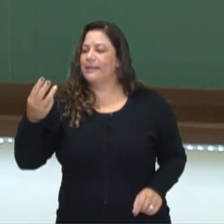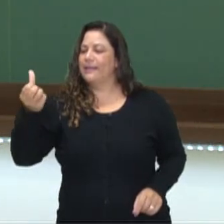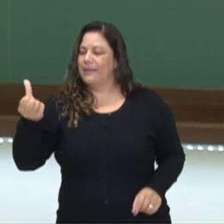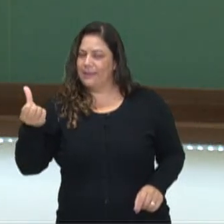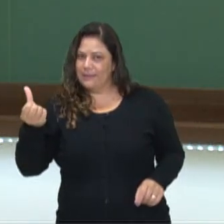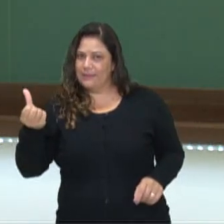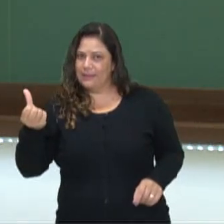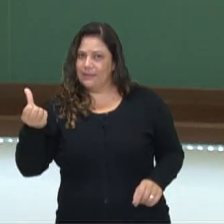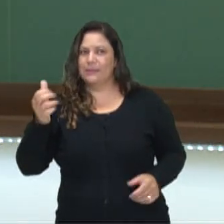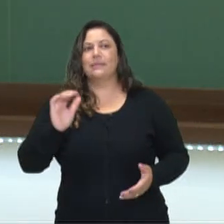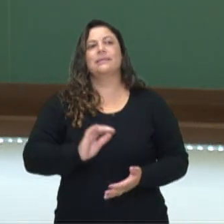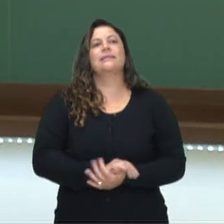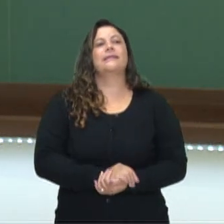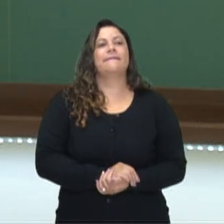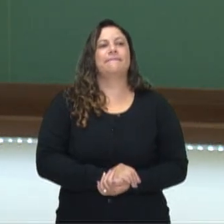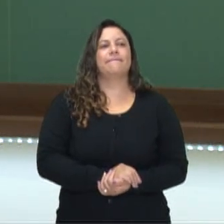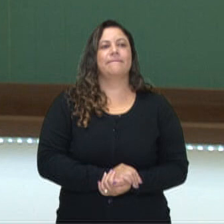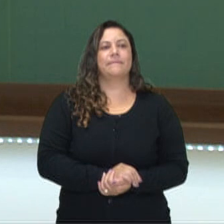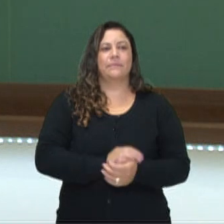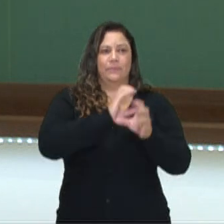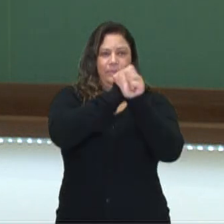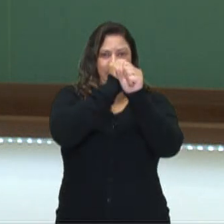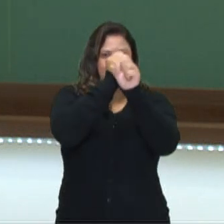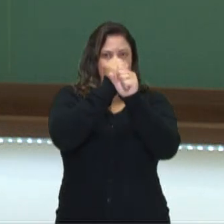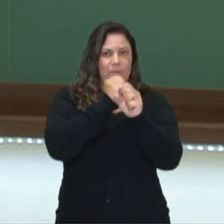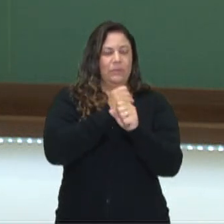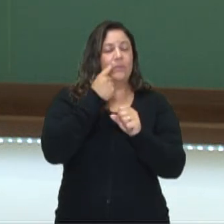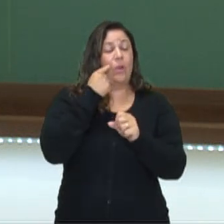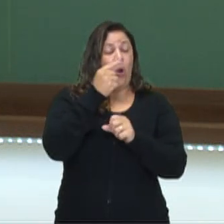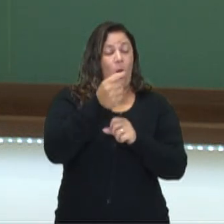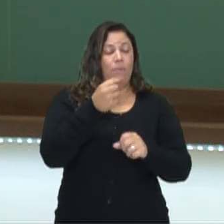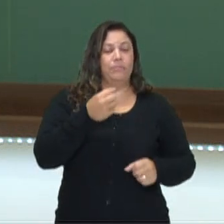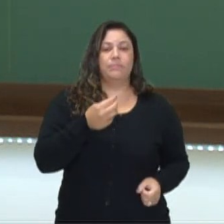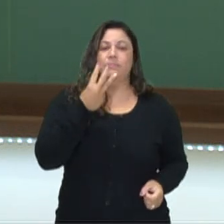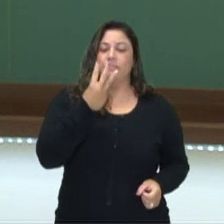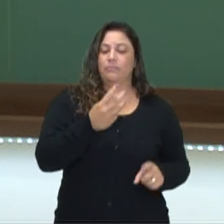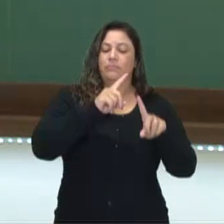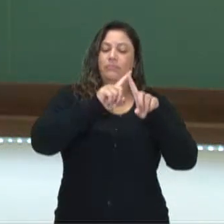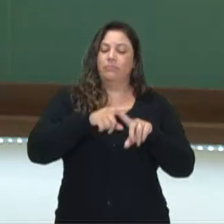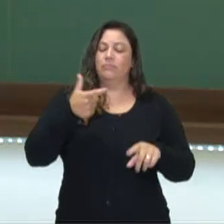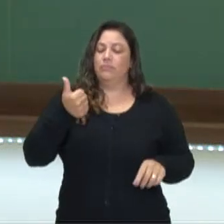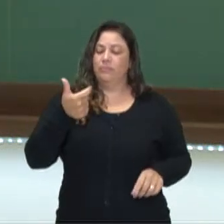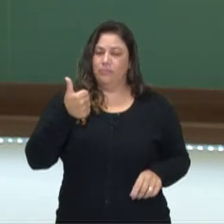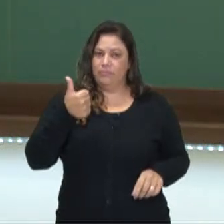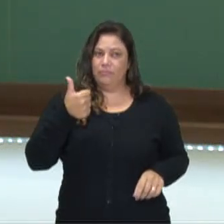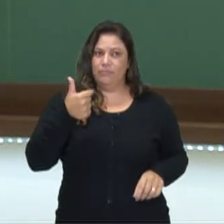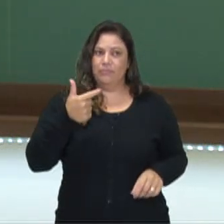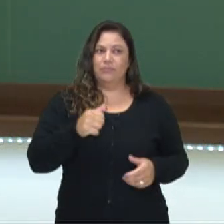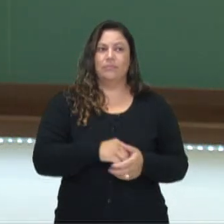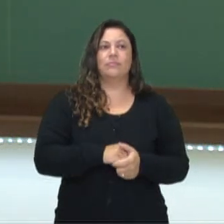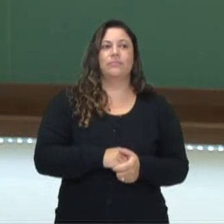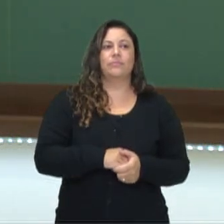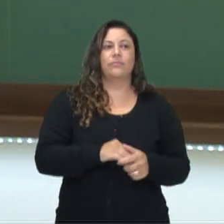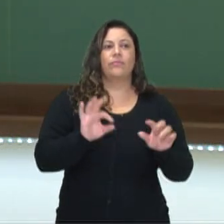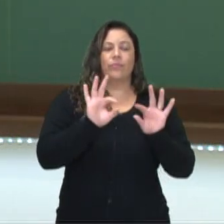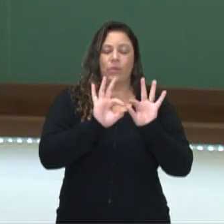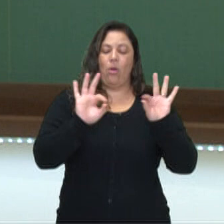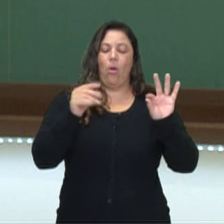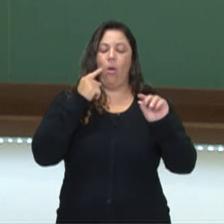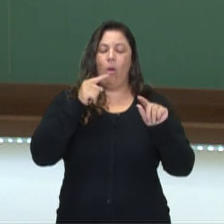certo? Olha aqui, aqui tá certa a conta, ó. 3 vezes o 12. Se eu fizer pelo algoritmo longo, eu vou ter o